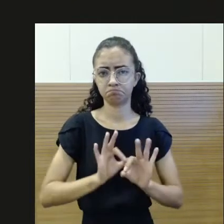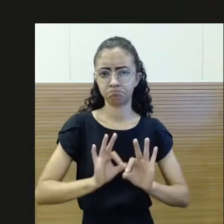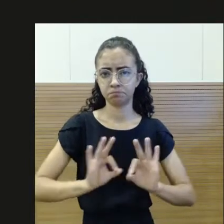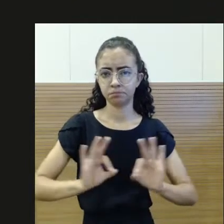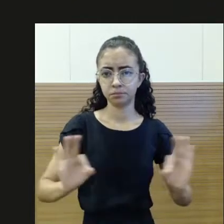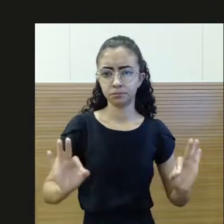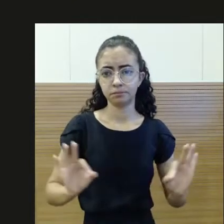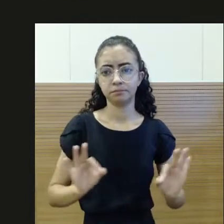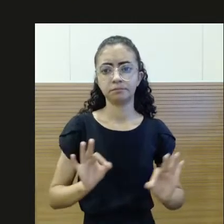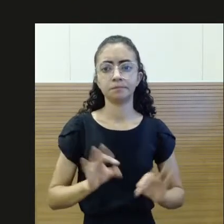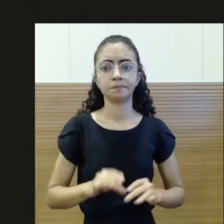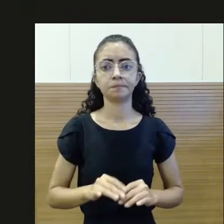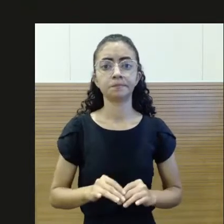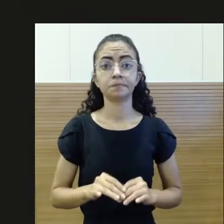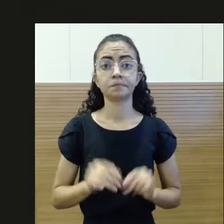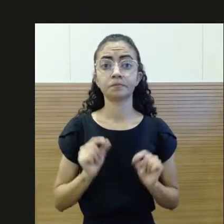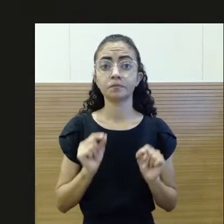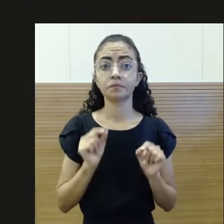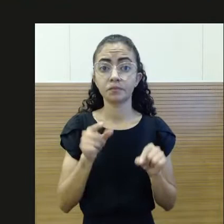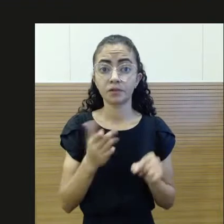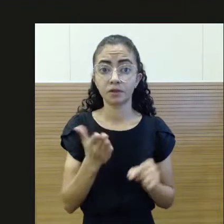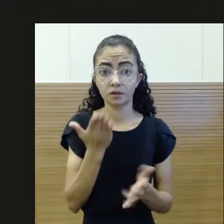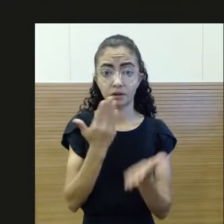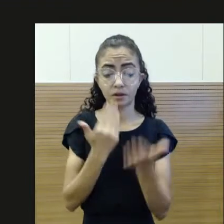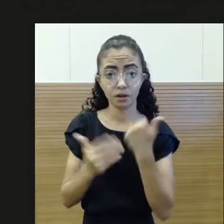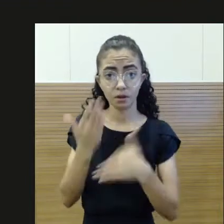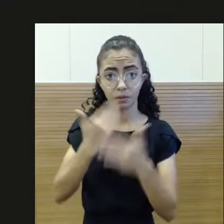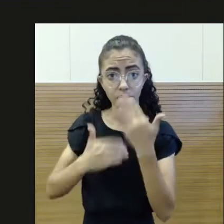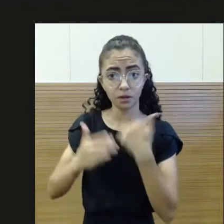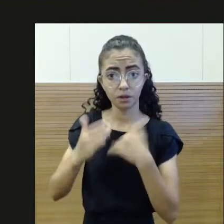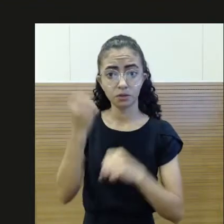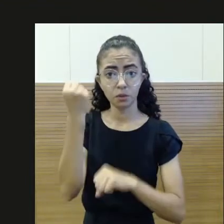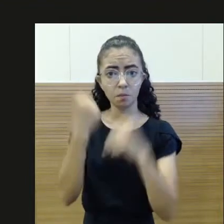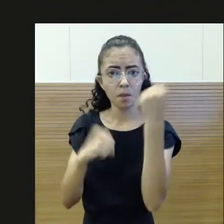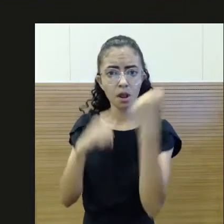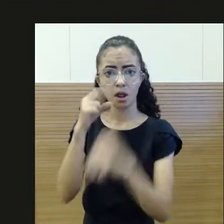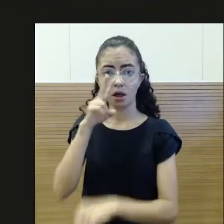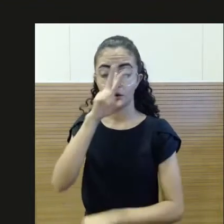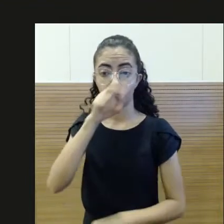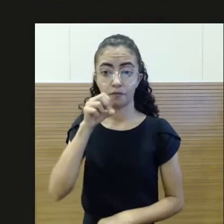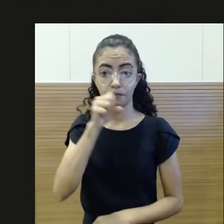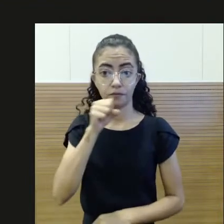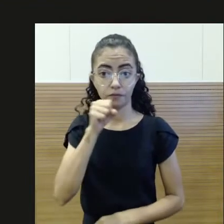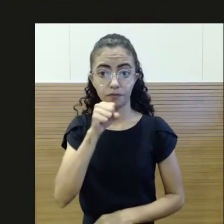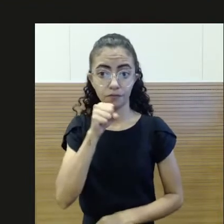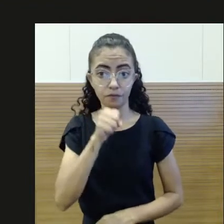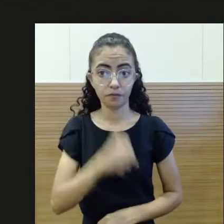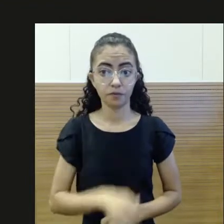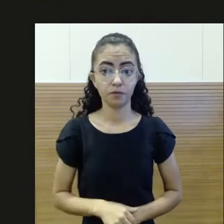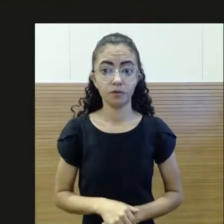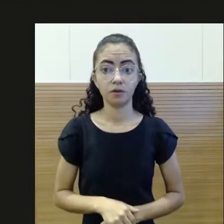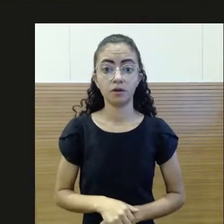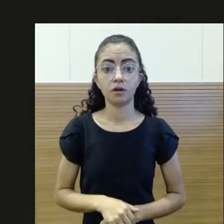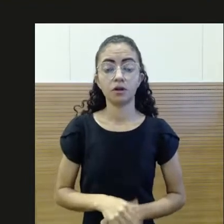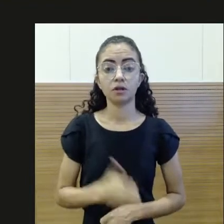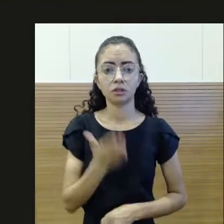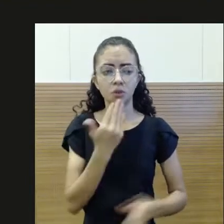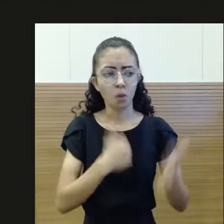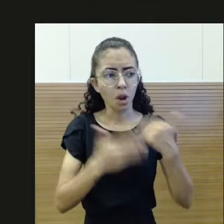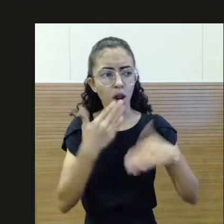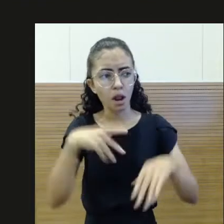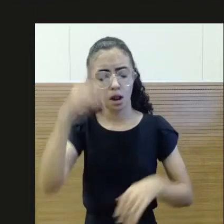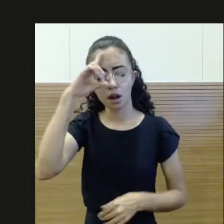muito convincente de que a ingestão de dietas ultraprocessadas, onde você tem uma grande quantidade de alimentos